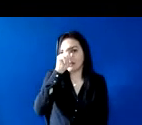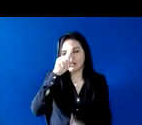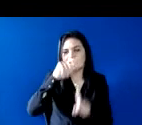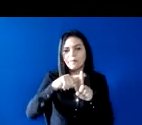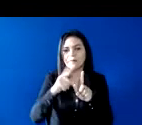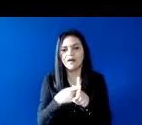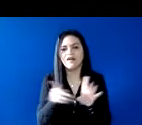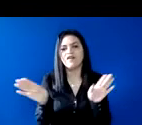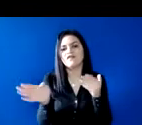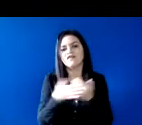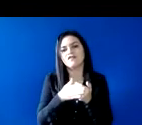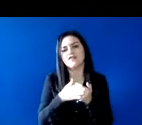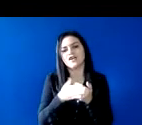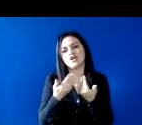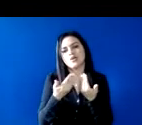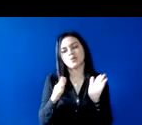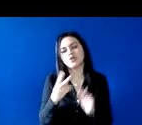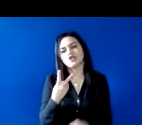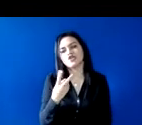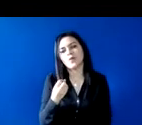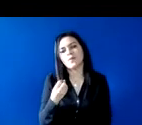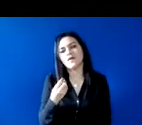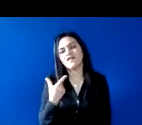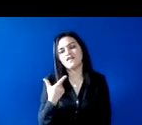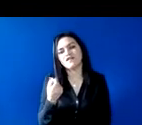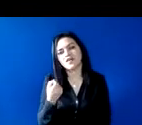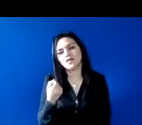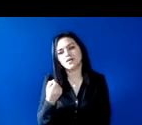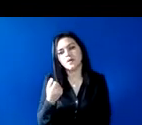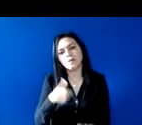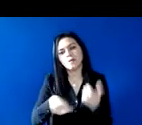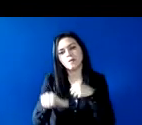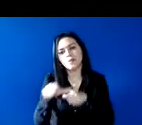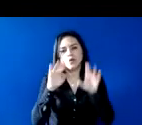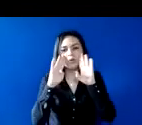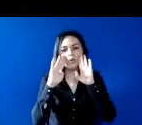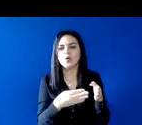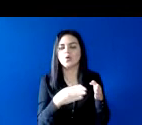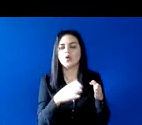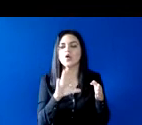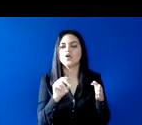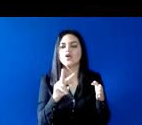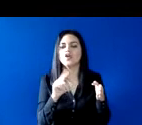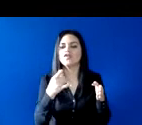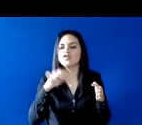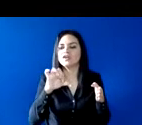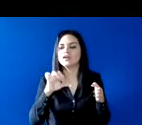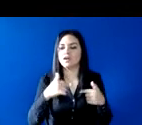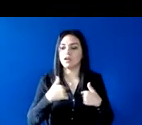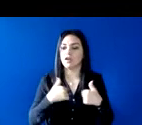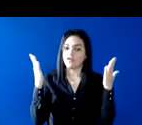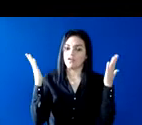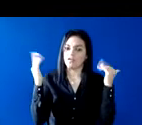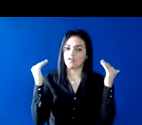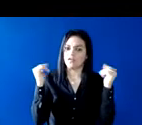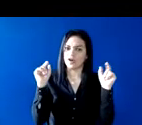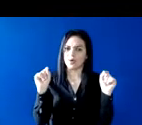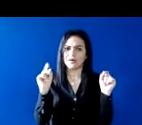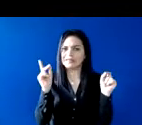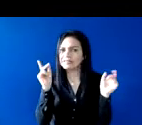no início de 2020, transformada num espaço para atendimento de Covid-19, e eu fiquei sabendo que nem se